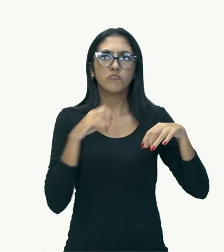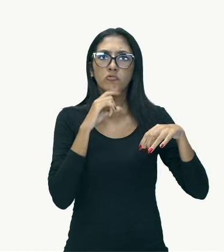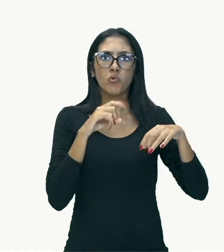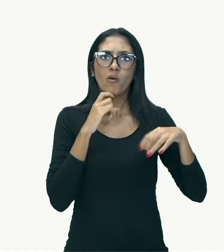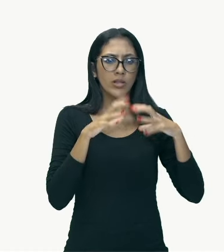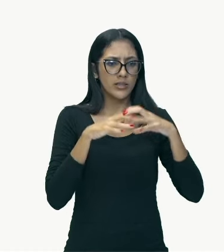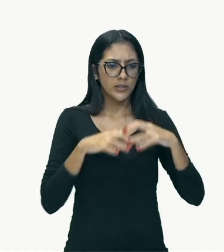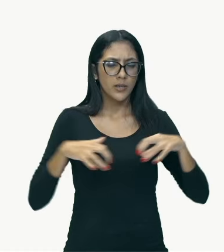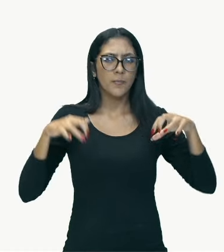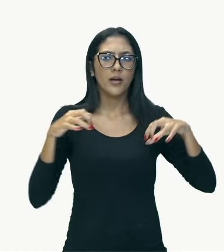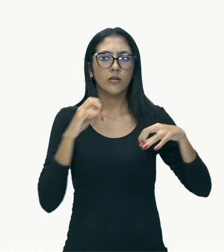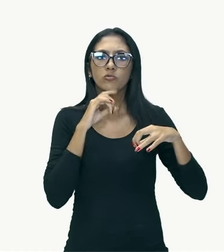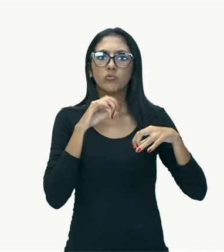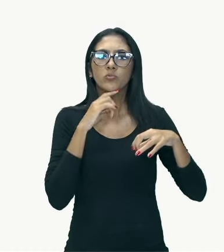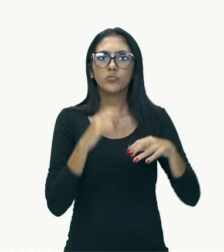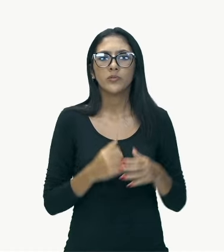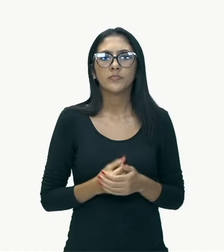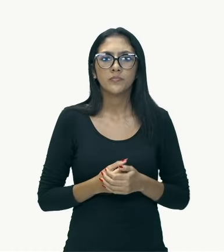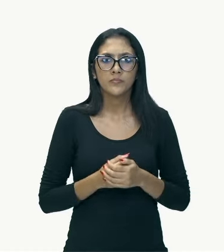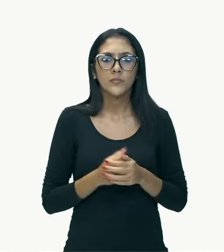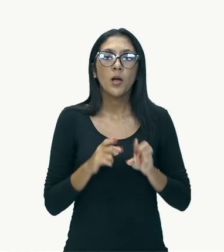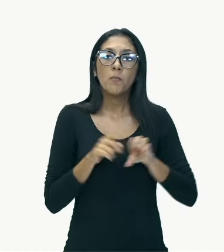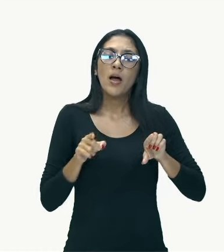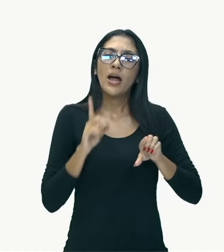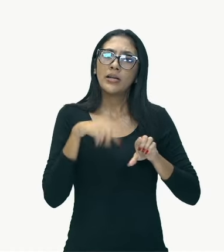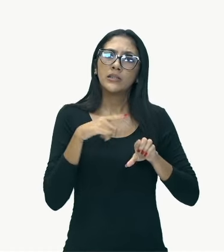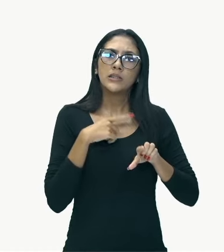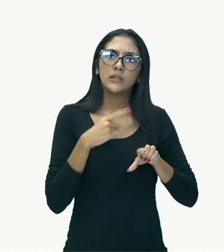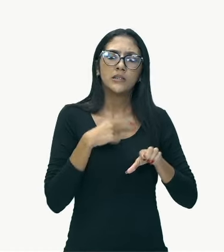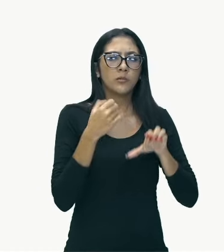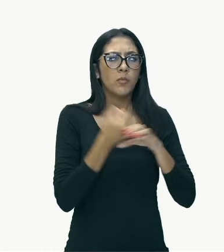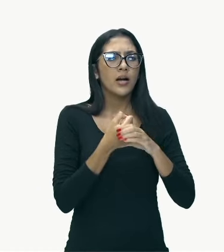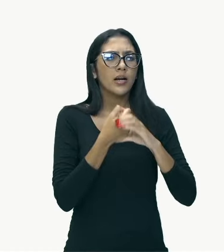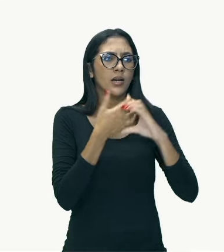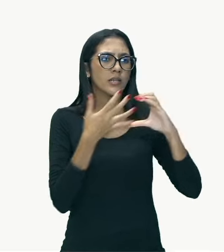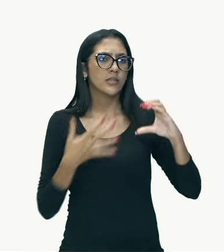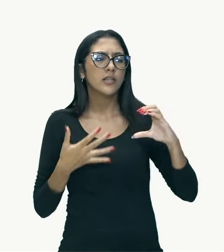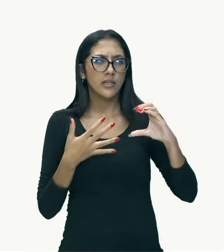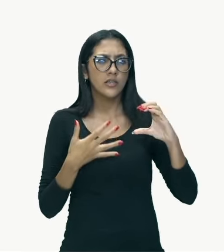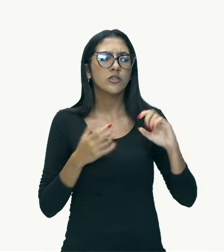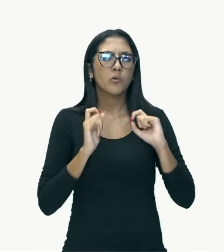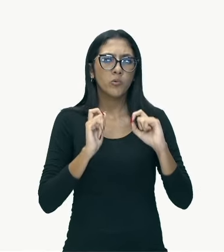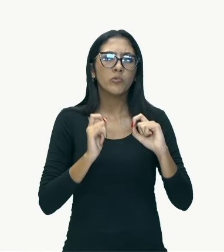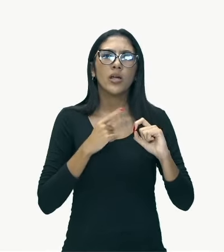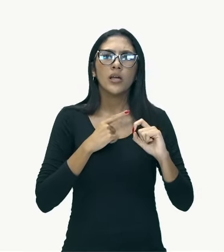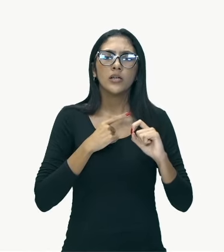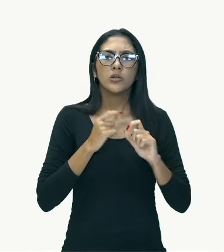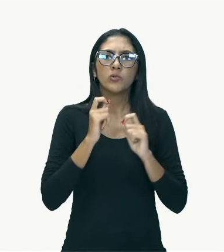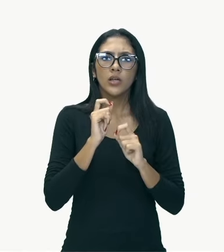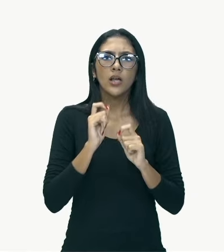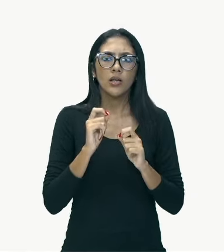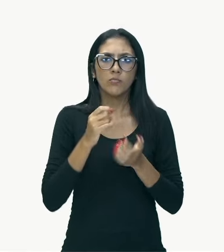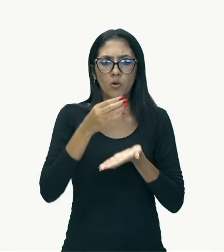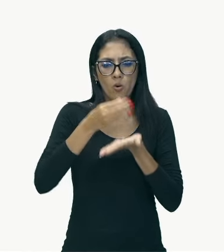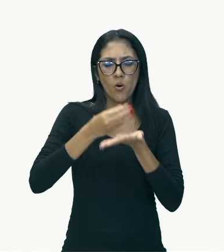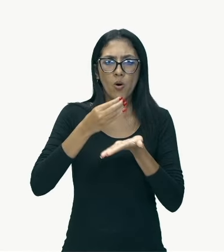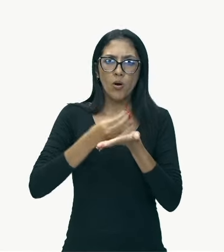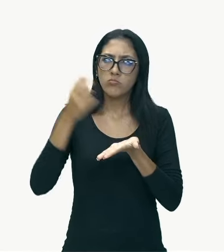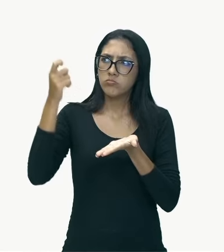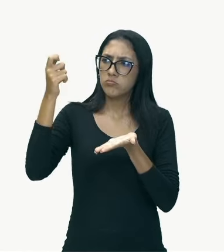Mas elas têm uma propriedade, elas têm uma característica, elas dispersam a luz. Elas